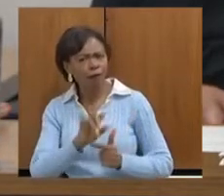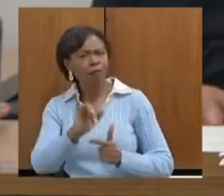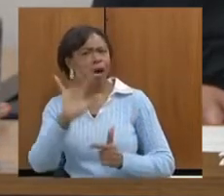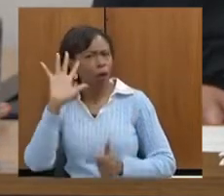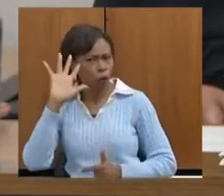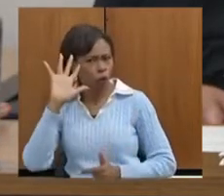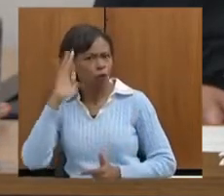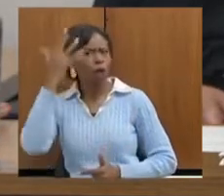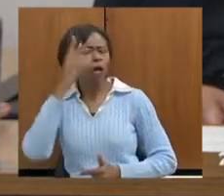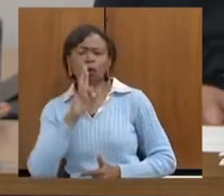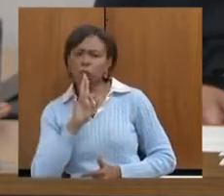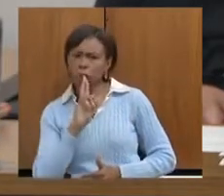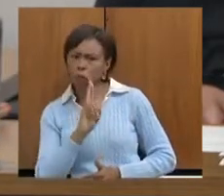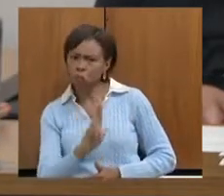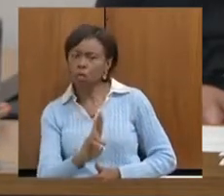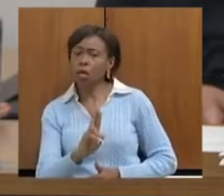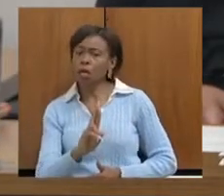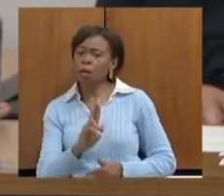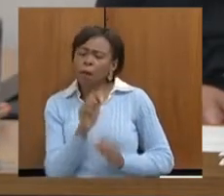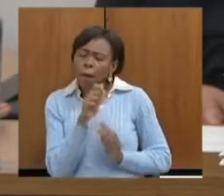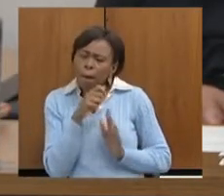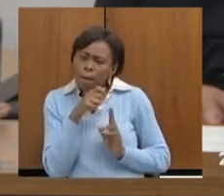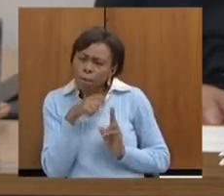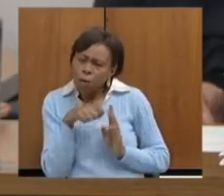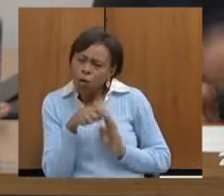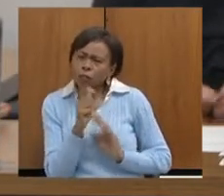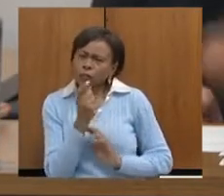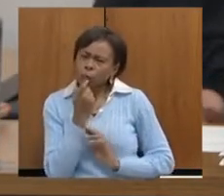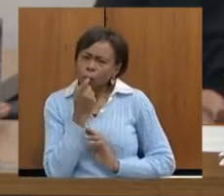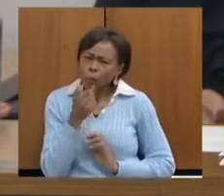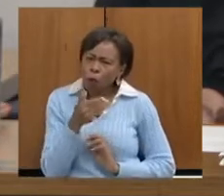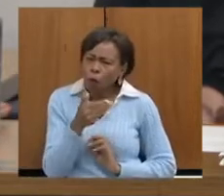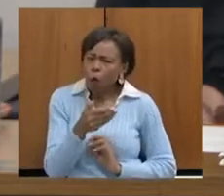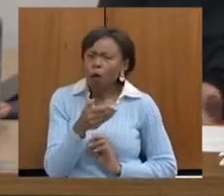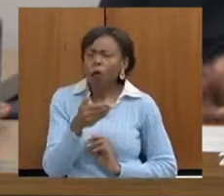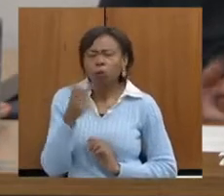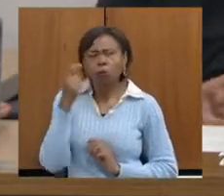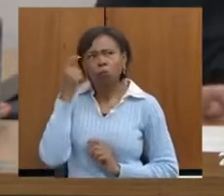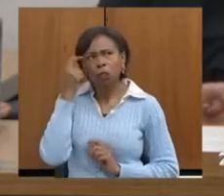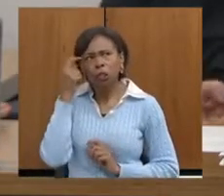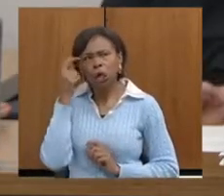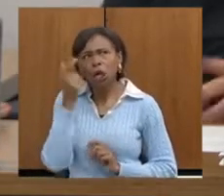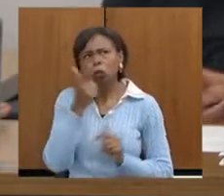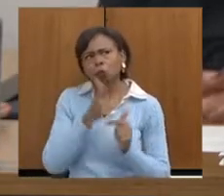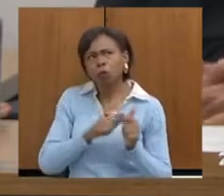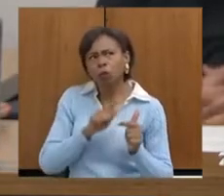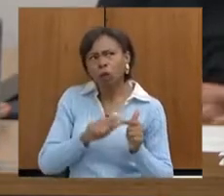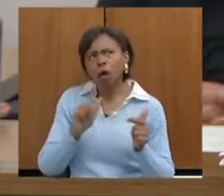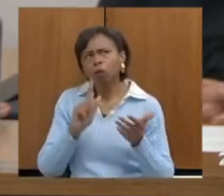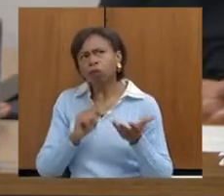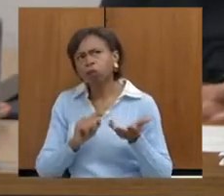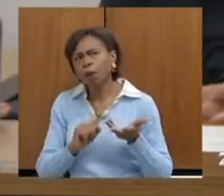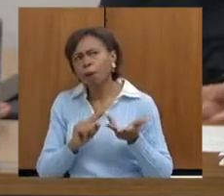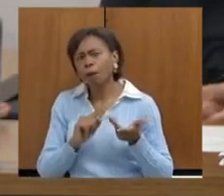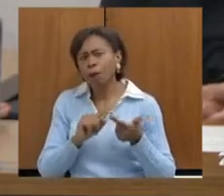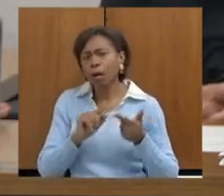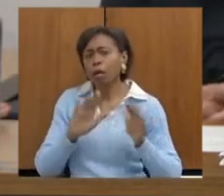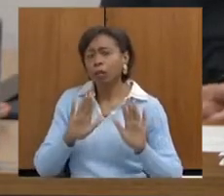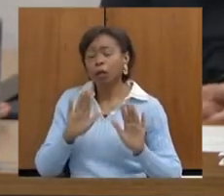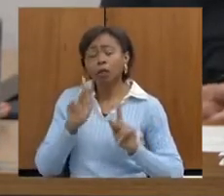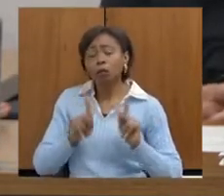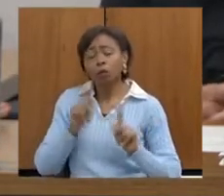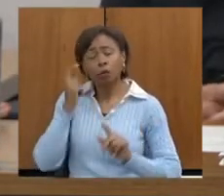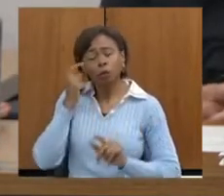que as respostas chegariam em alguns meses pensando na na complexidade na extensão as pessoas pensaram